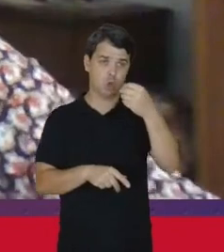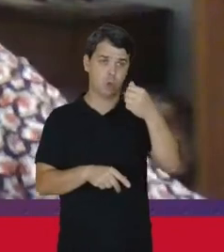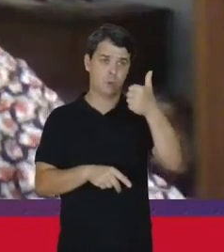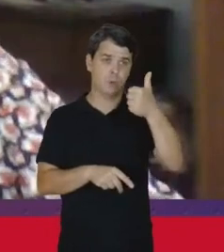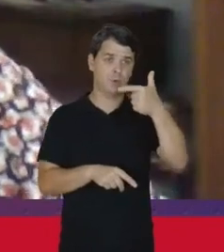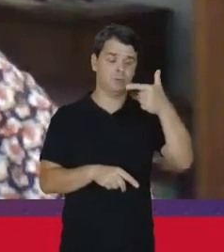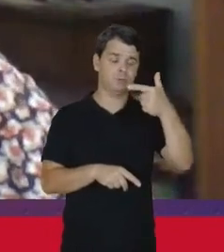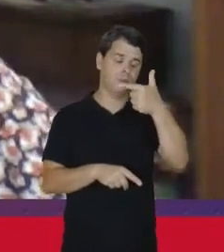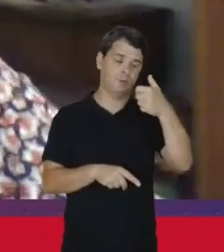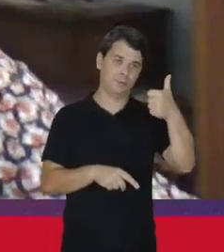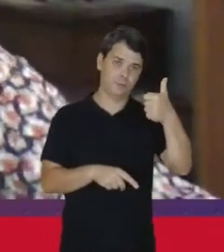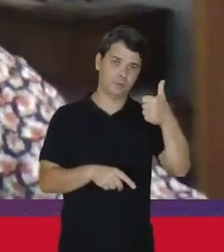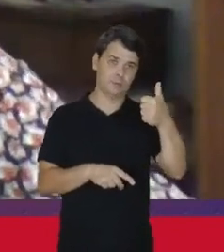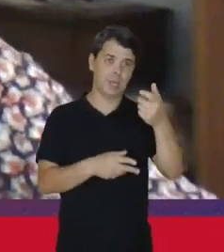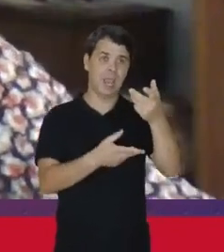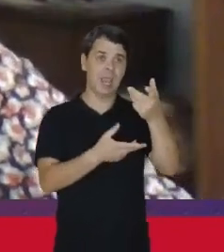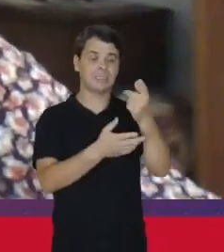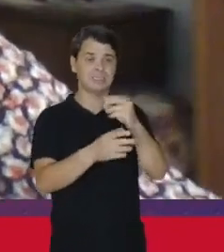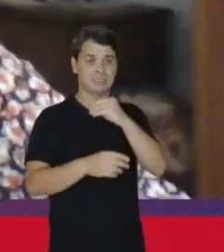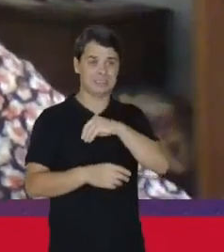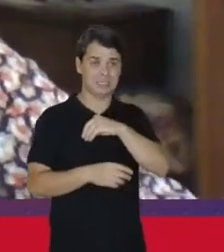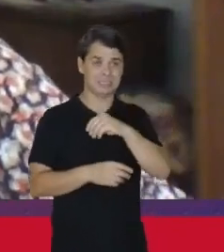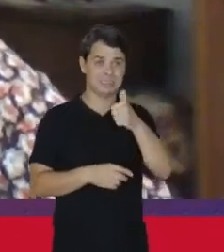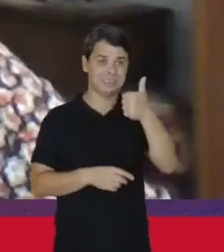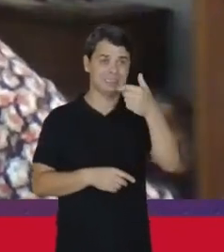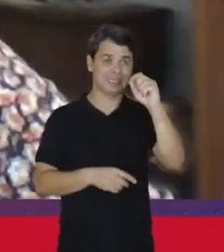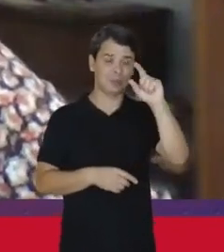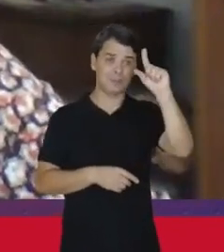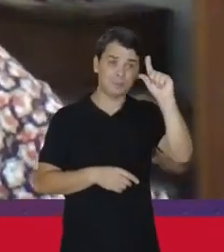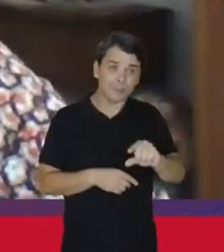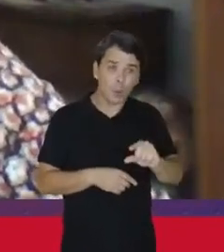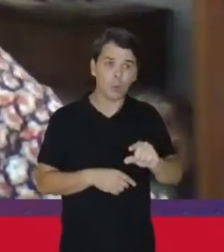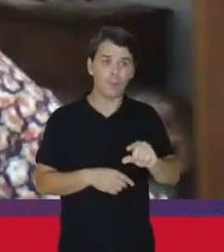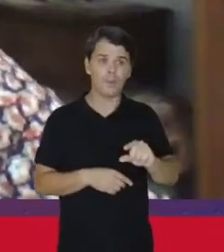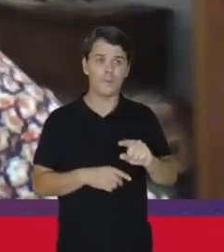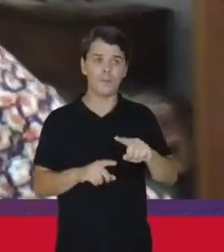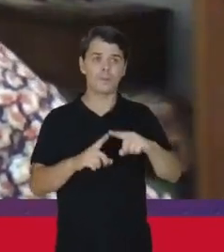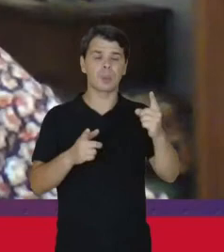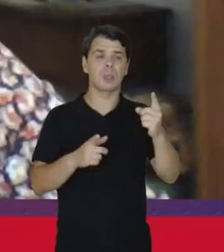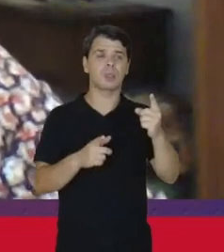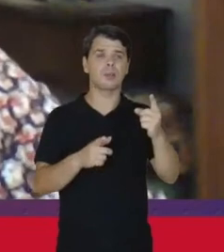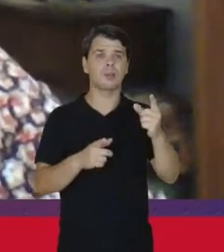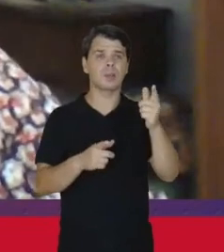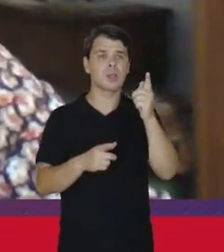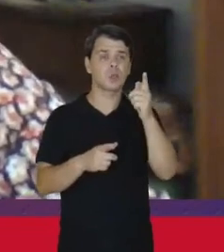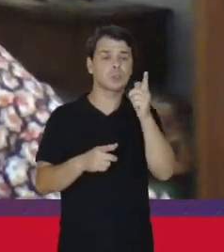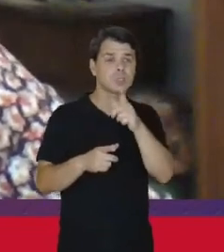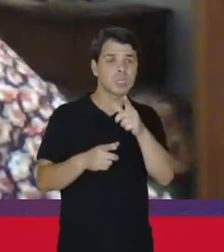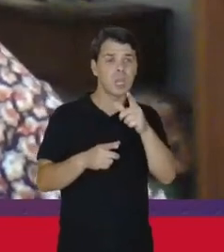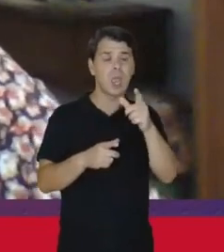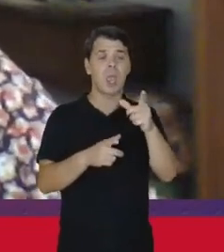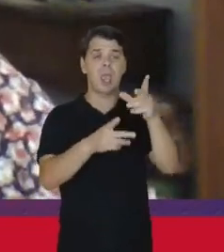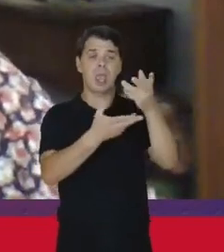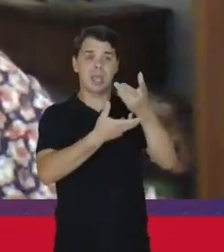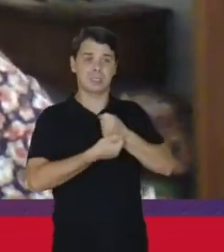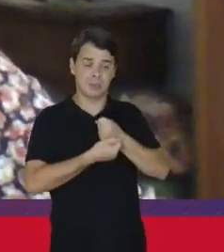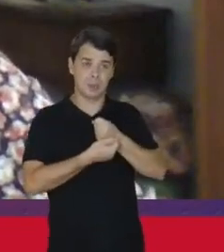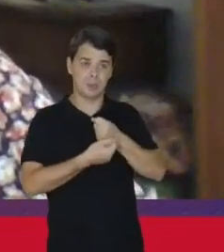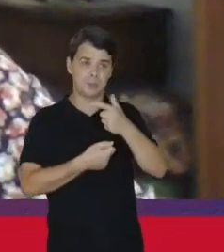2021 está recebendo 10% menos do que ela receberia em